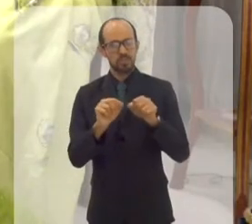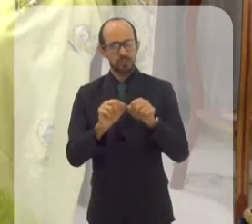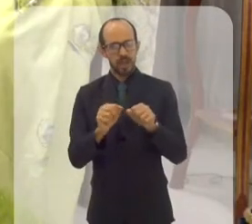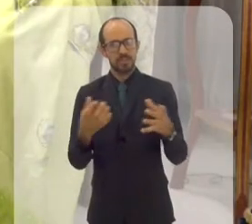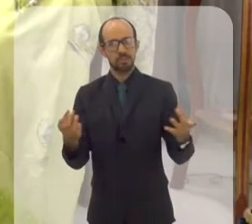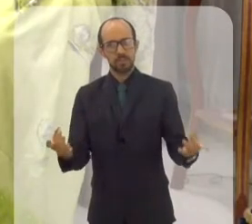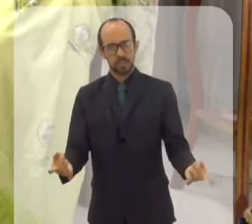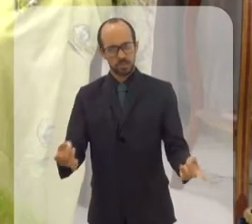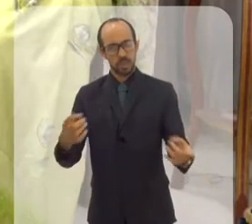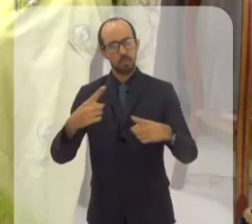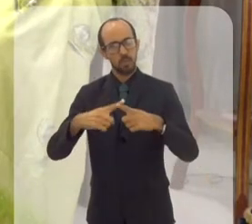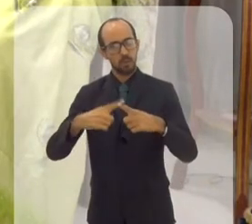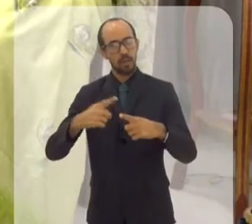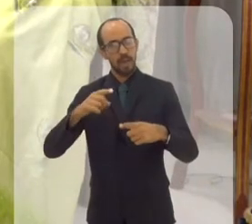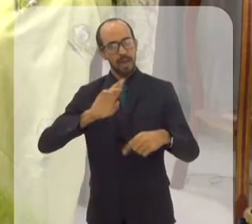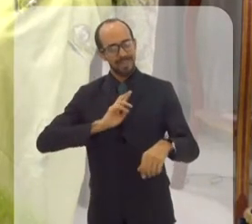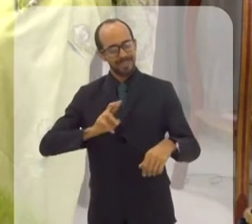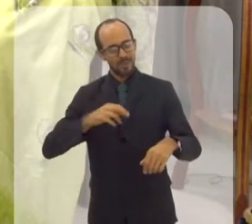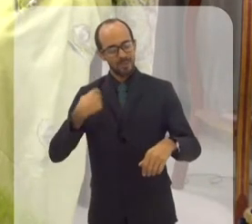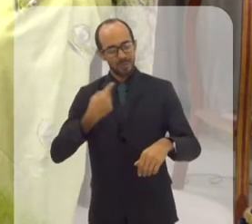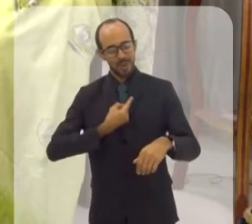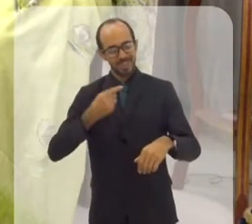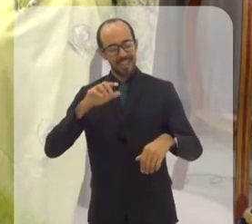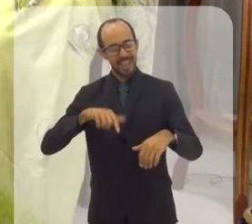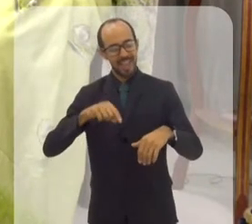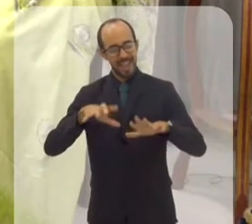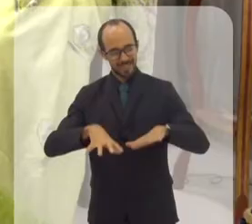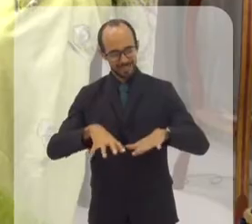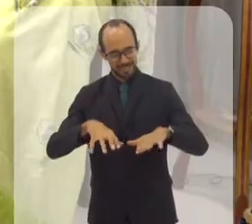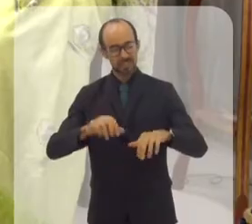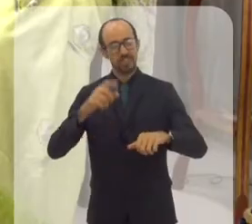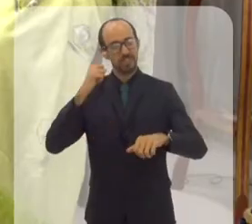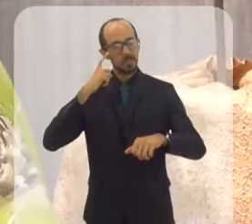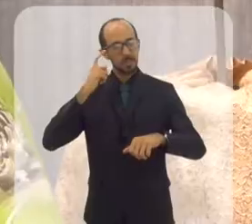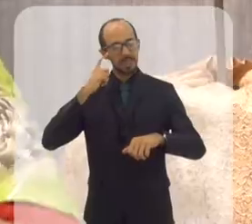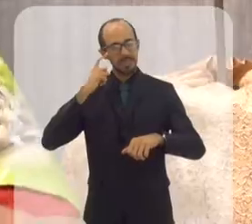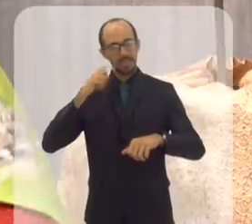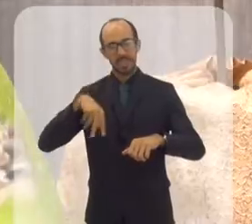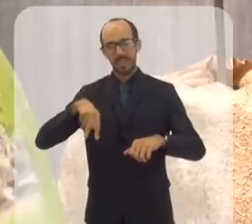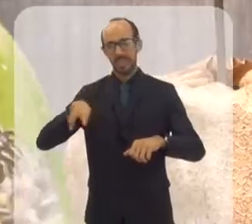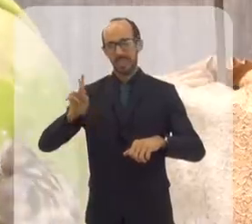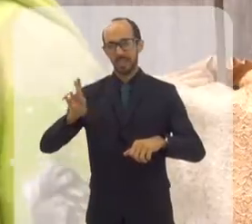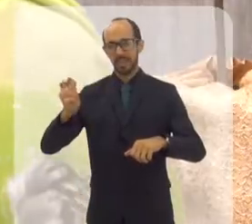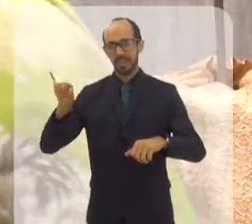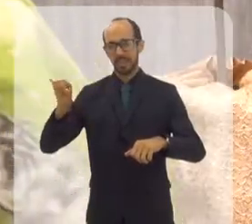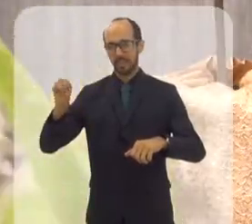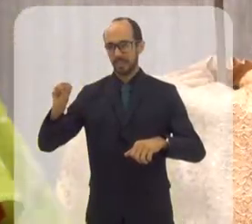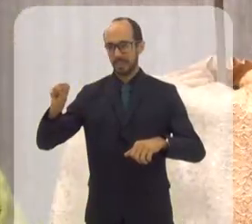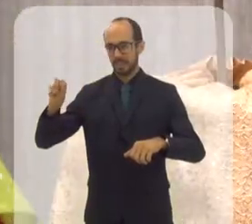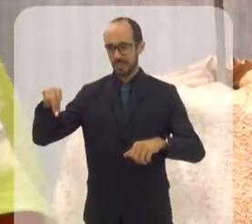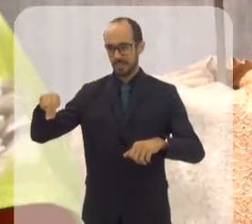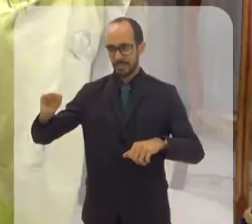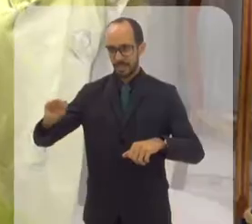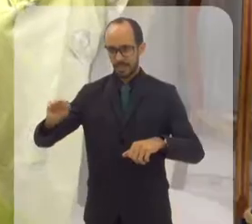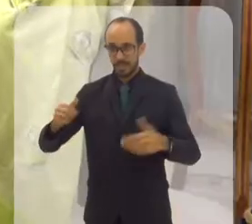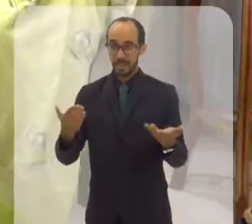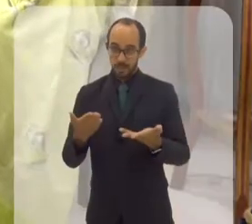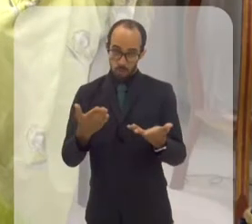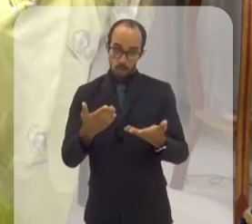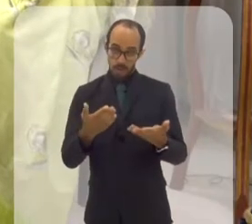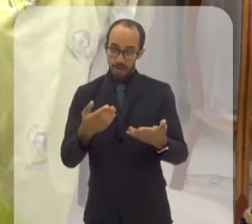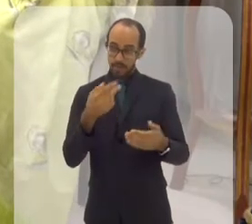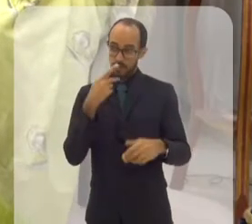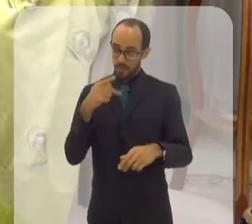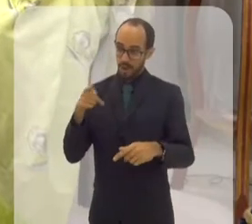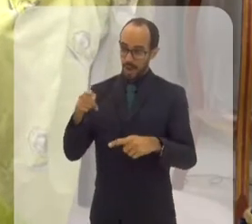meditação pensando em Krishna, porque nós somos Hare Krishna, né? Então, nosso trabalho é esse. Mas existe. E essa foi o que eu guardei